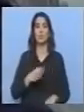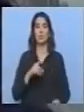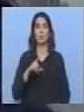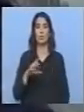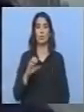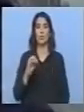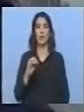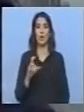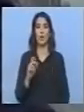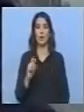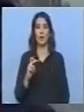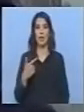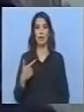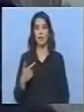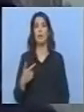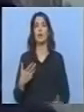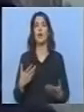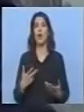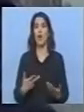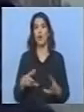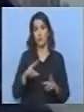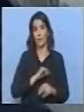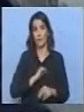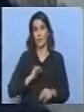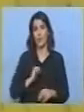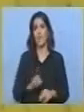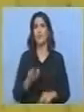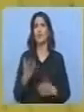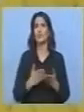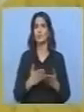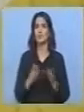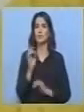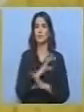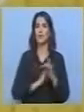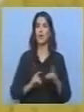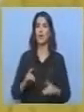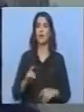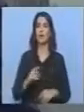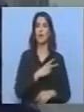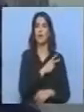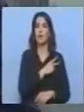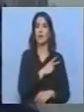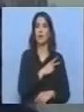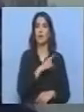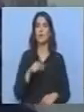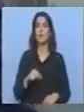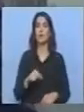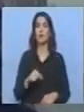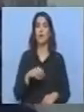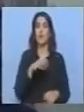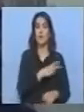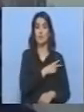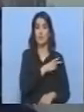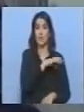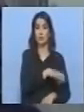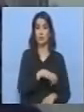com um novo patrão. Quantas escolas a Universidade Europeia? E quantos alunos? A Universidade Europeia tem quatro